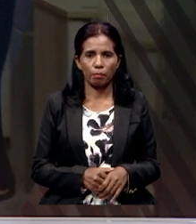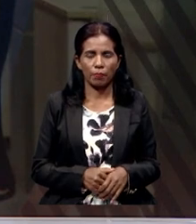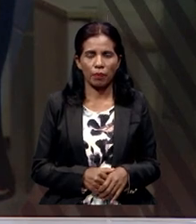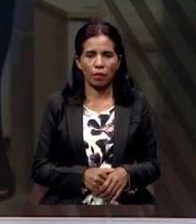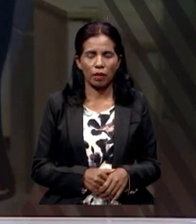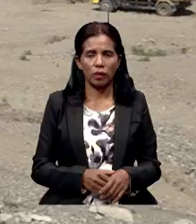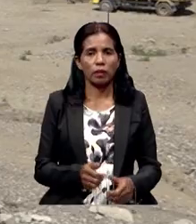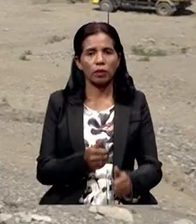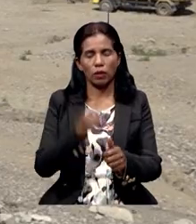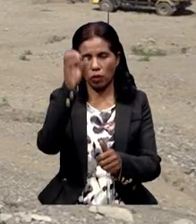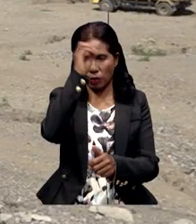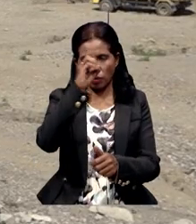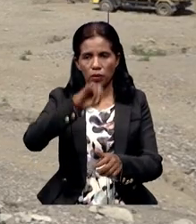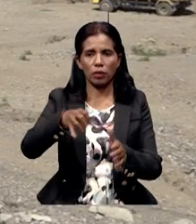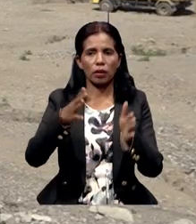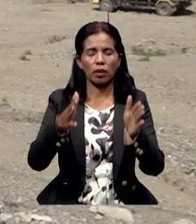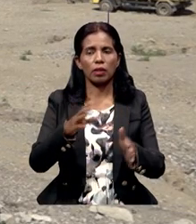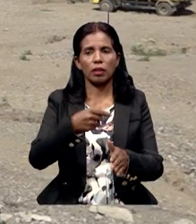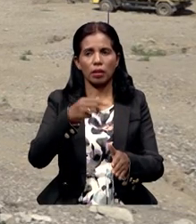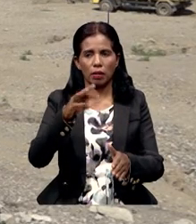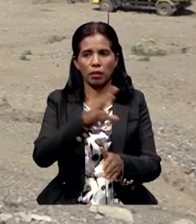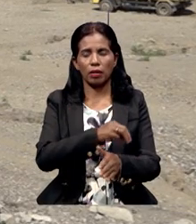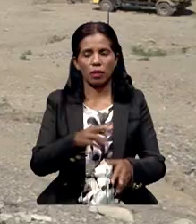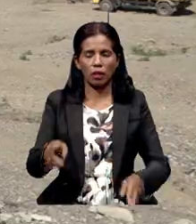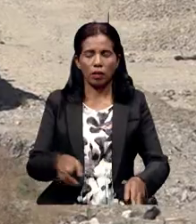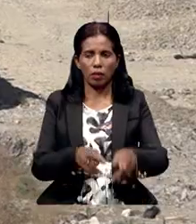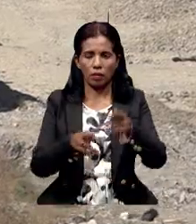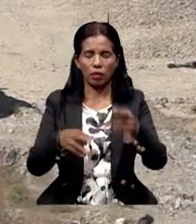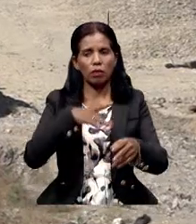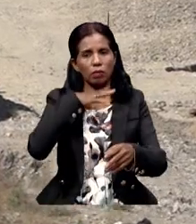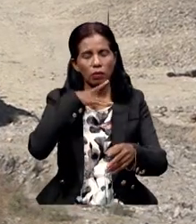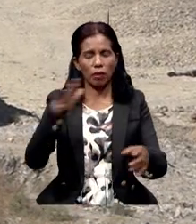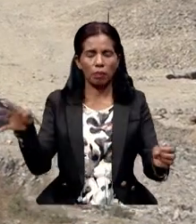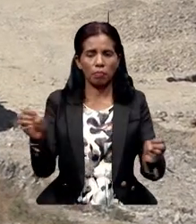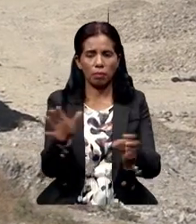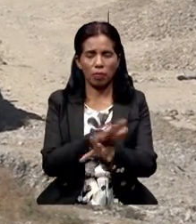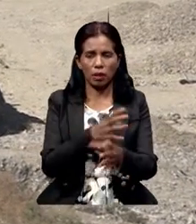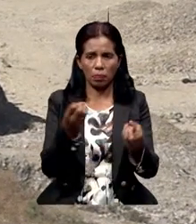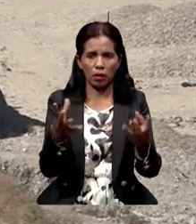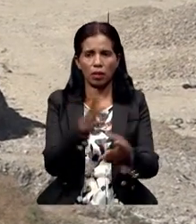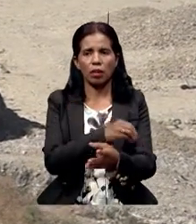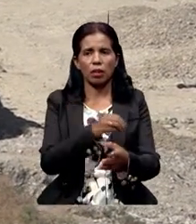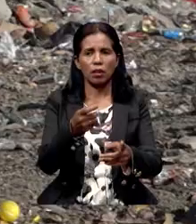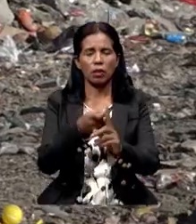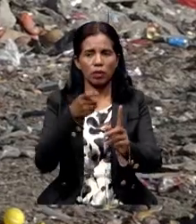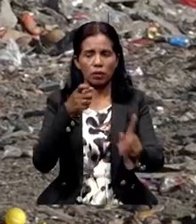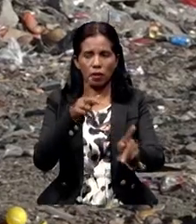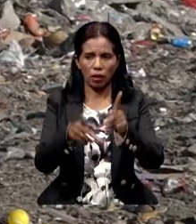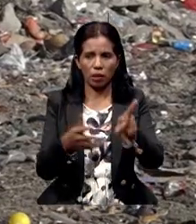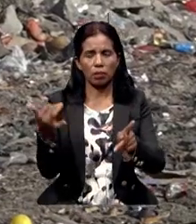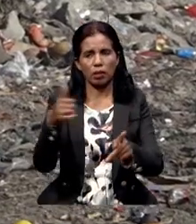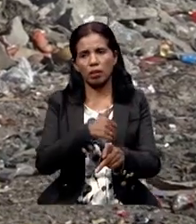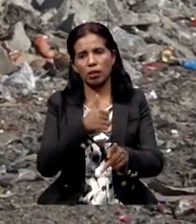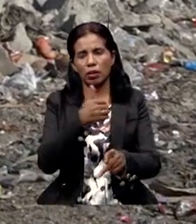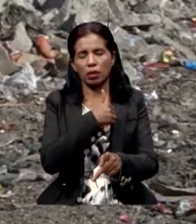Tuir observação jornalista GMN e a capital, Liliu e a Mota Comoro, lixo barak maka kumula e a Mota Laran, causa o si comunidade balung, se